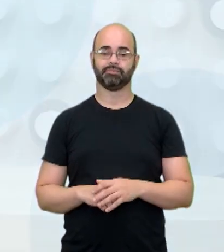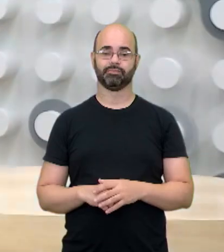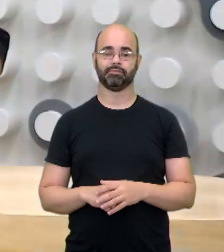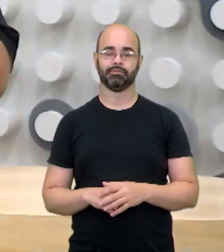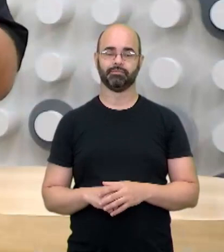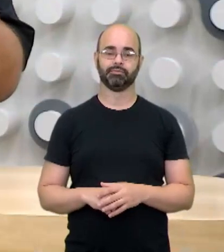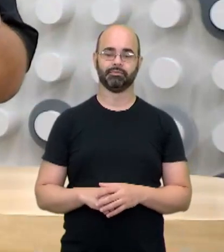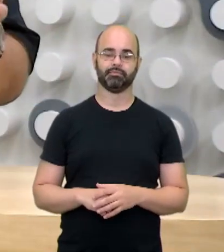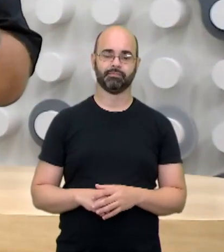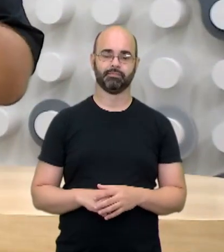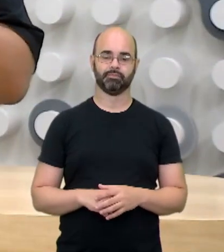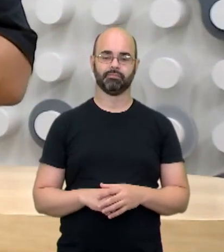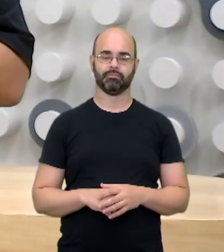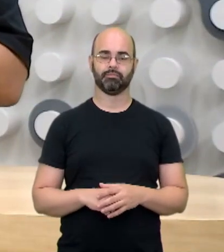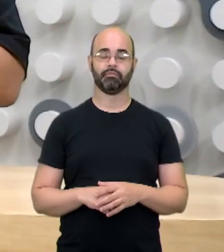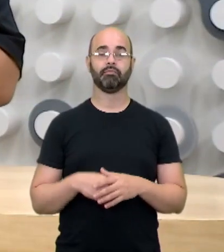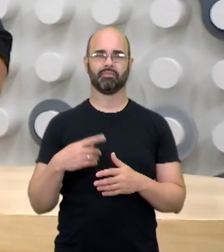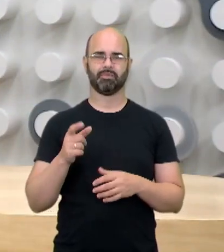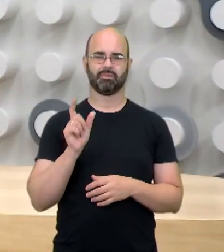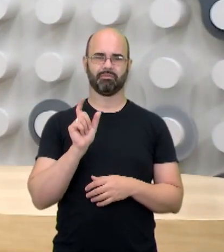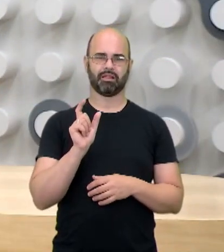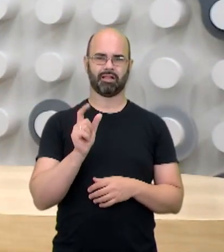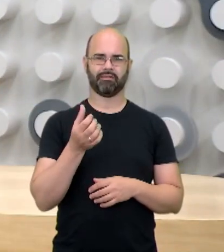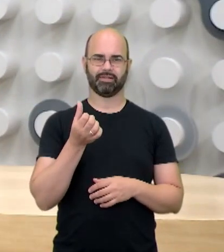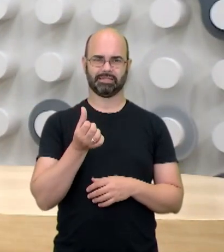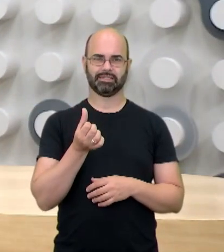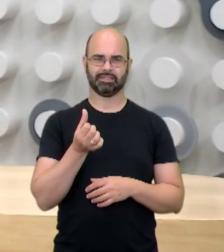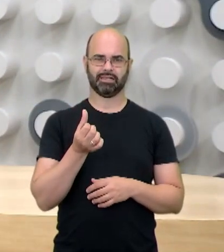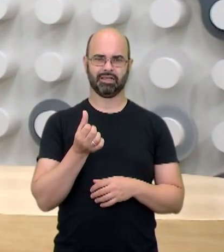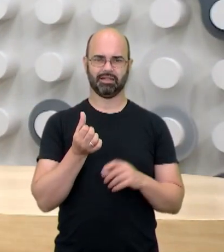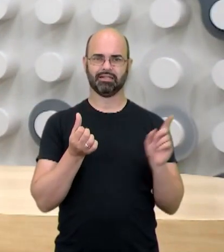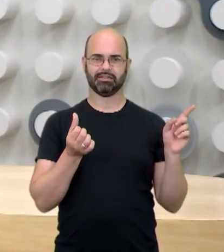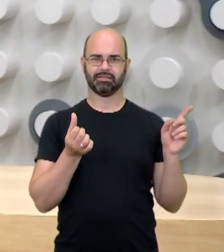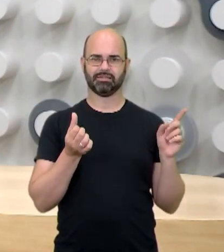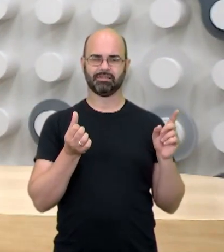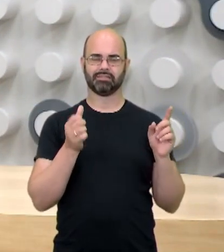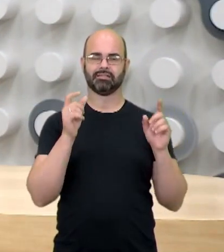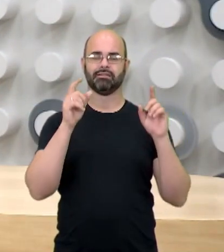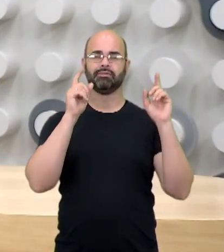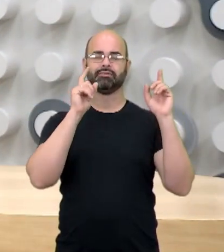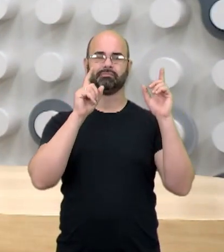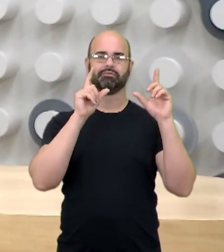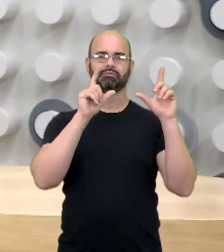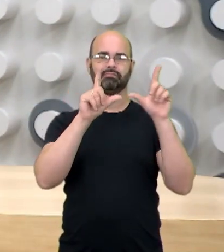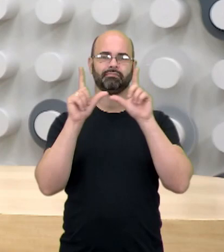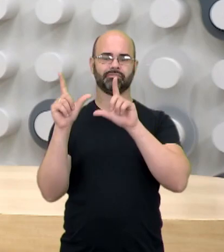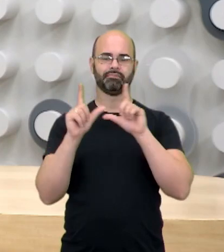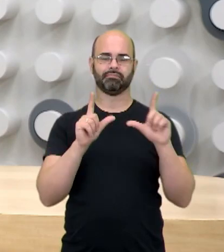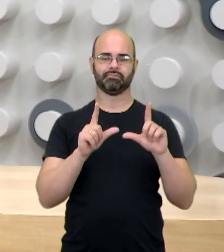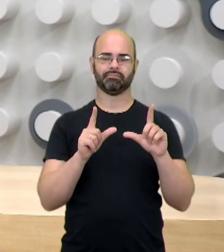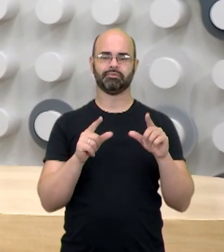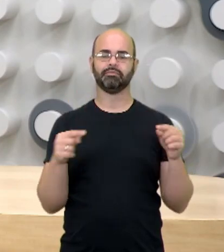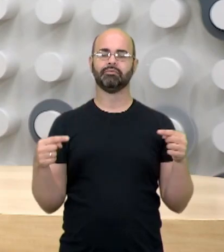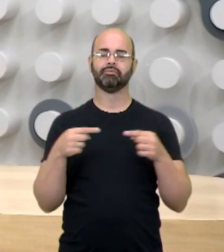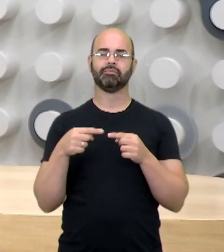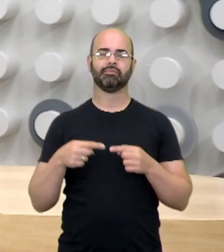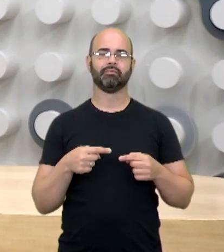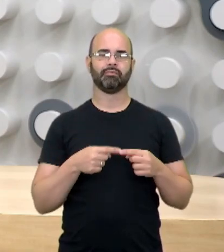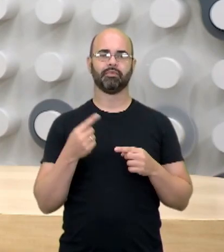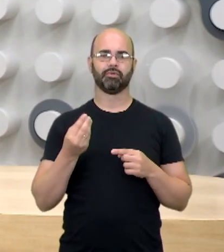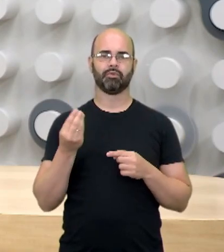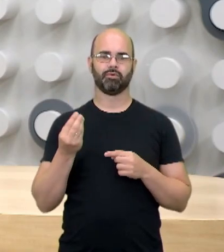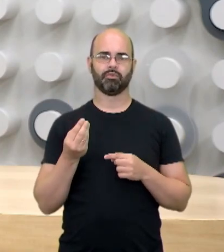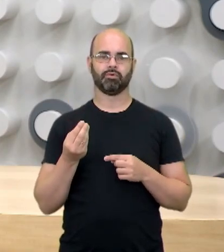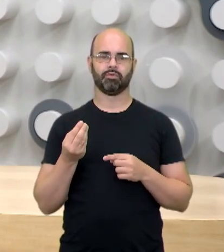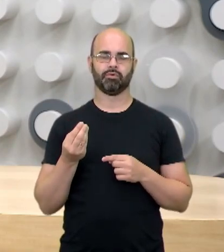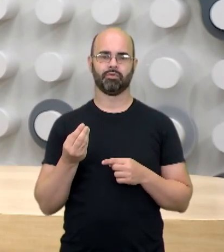aí, né, essas 6 palavrinhas que foram colocadas aí, como elas se concentram e faz parte da ciência. Né? Então, quando teve essa